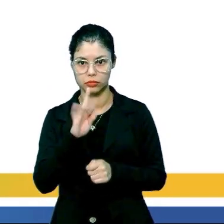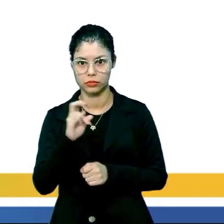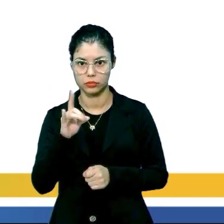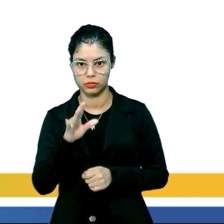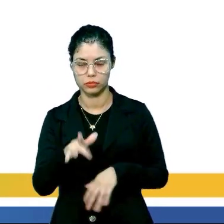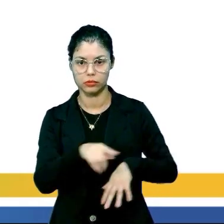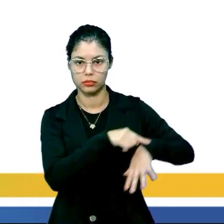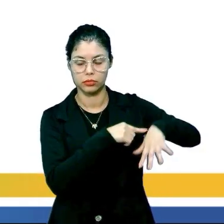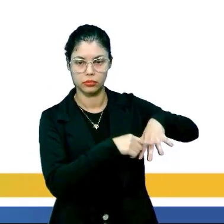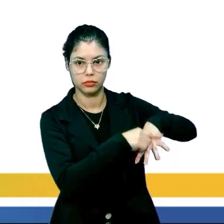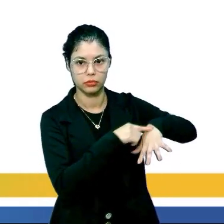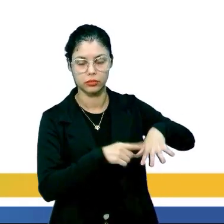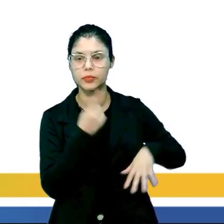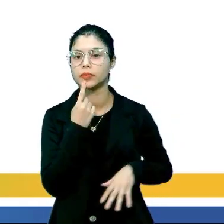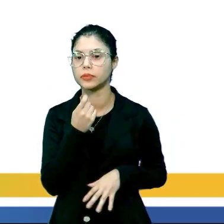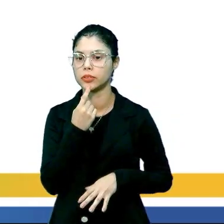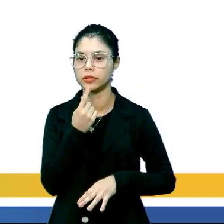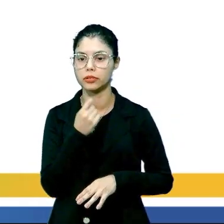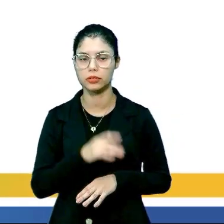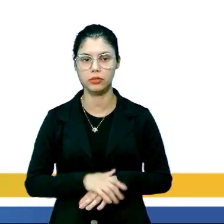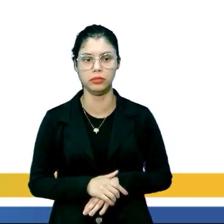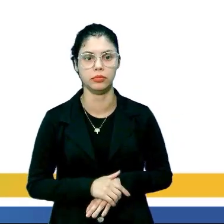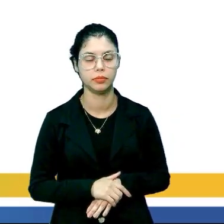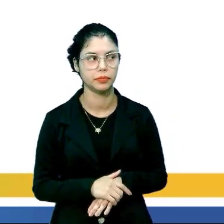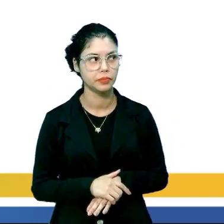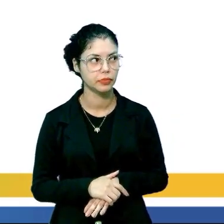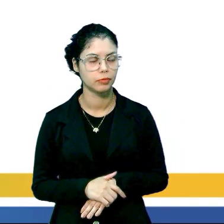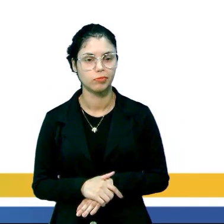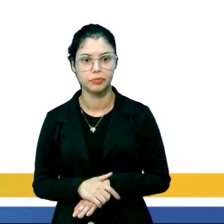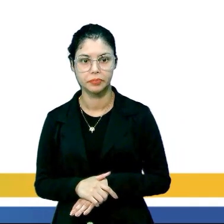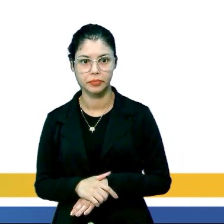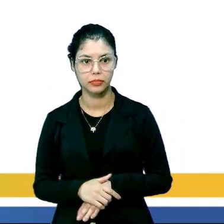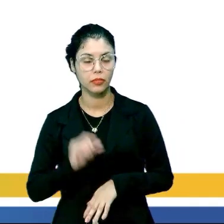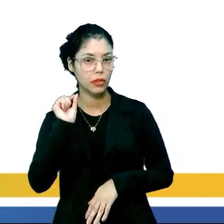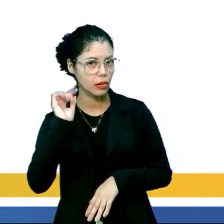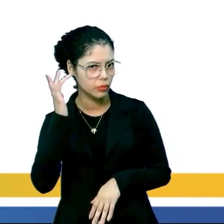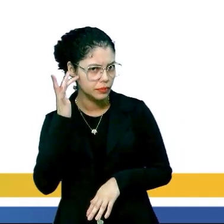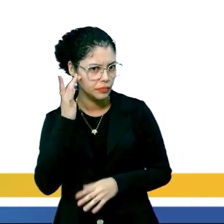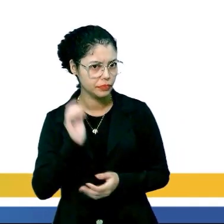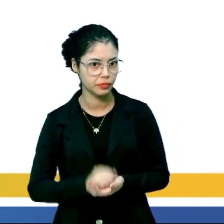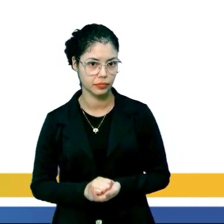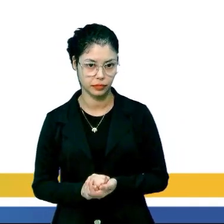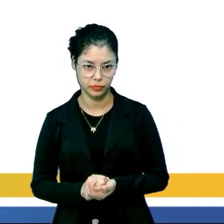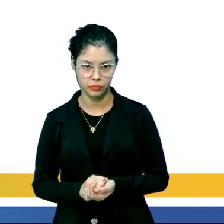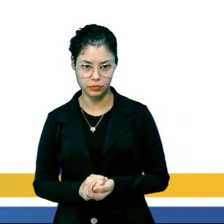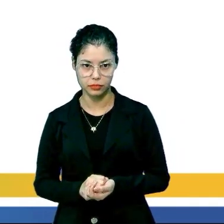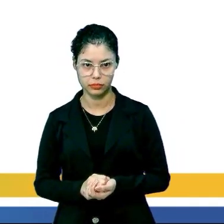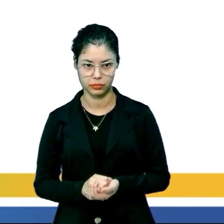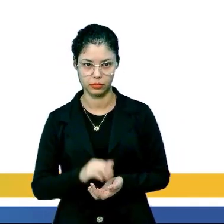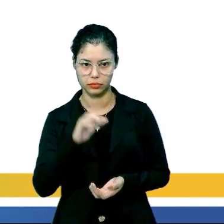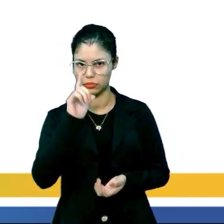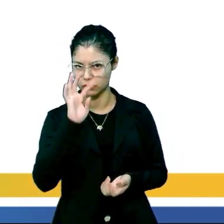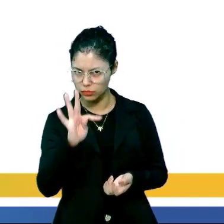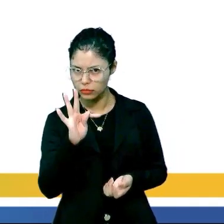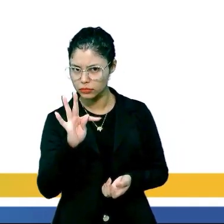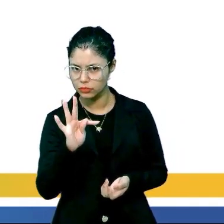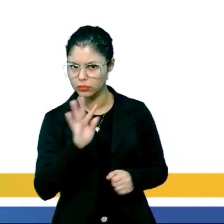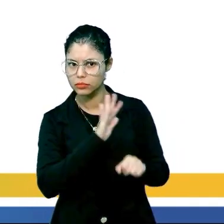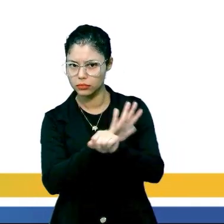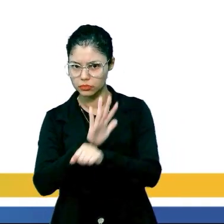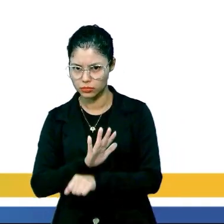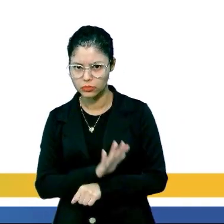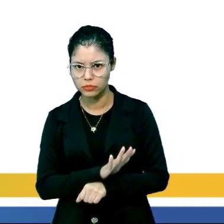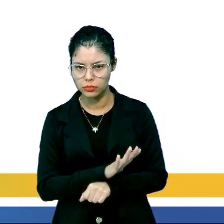auxiliadores realizam a fagocitose dos glóbulos vermelhos? O que vocês acham? É o linfócito T auxiliadores que faz